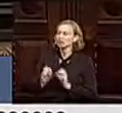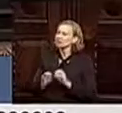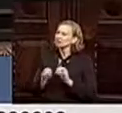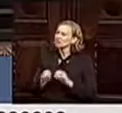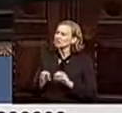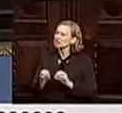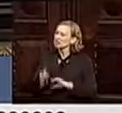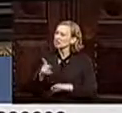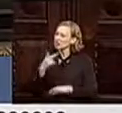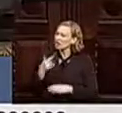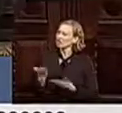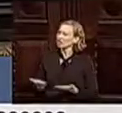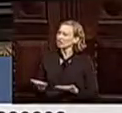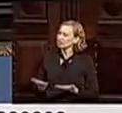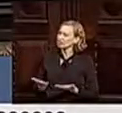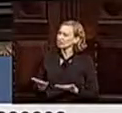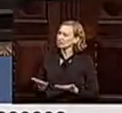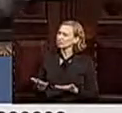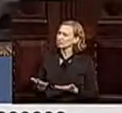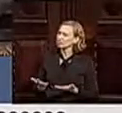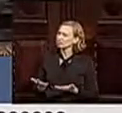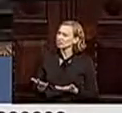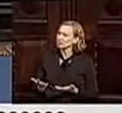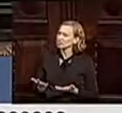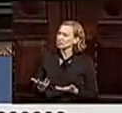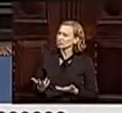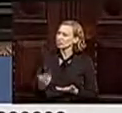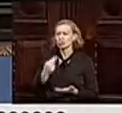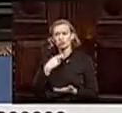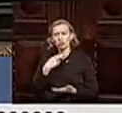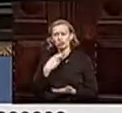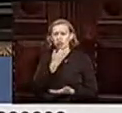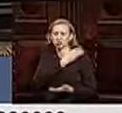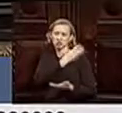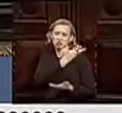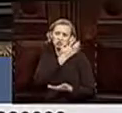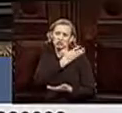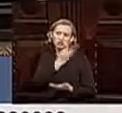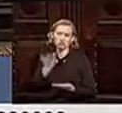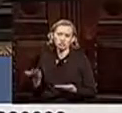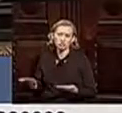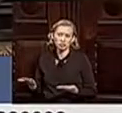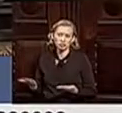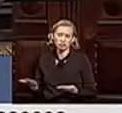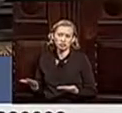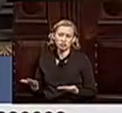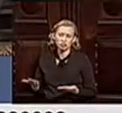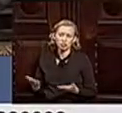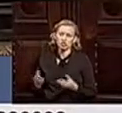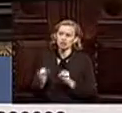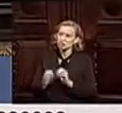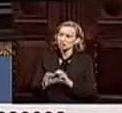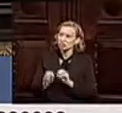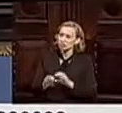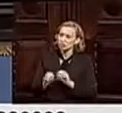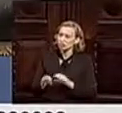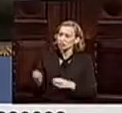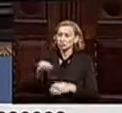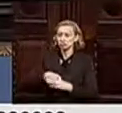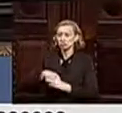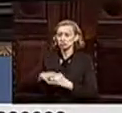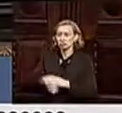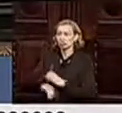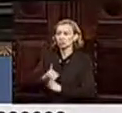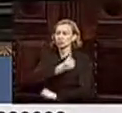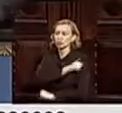Olha, um secretário que deveria estar preocupado nesta questão para garantir o currículo da Rede Municipal de Educação do Rio de Janeiro, as questões relacionadas